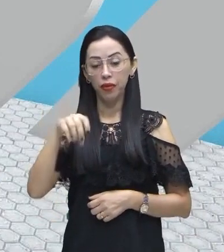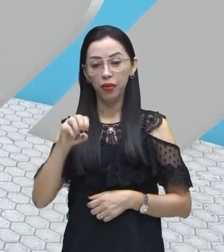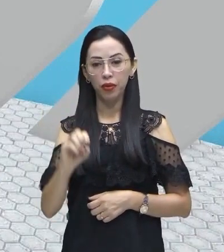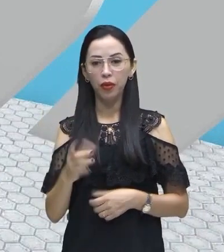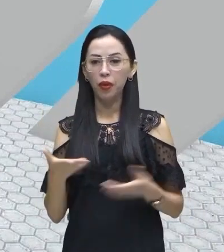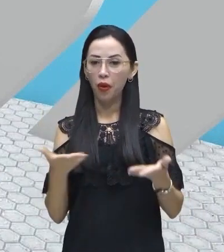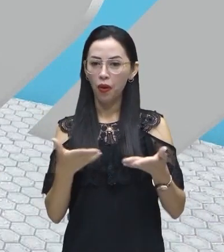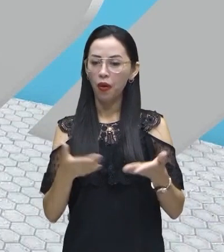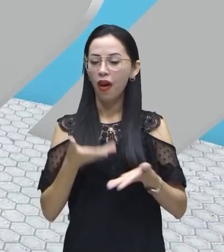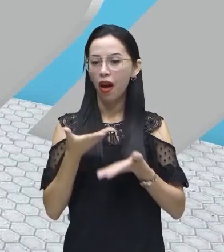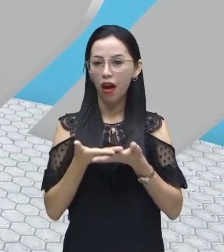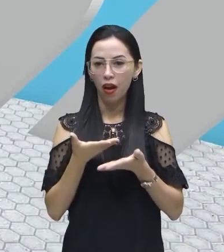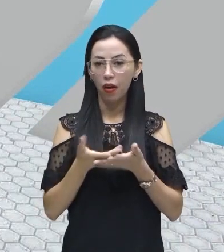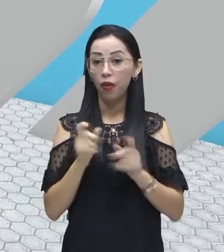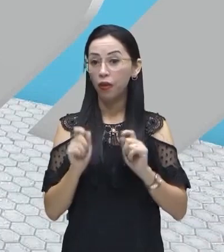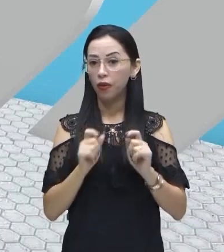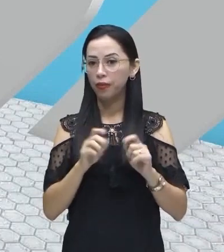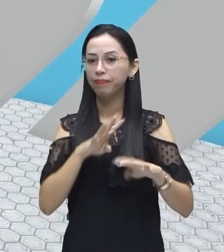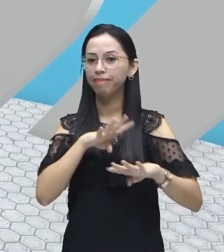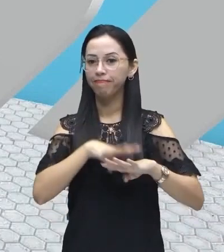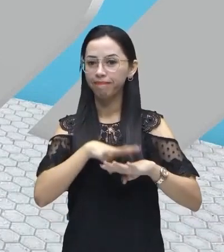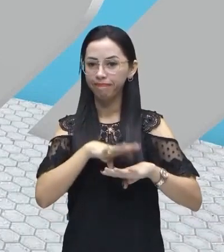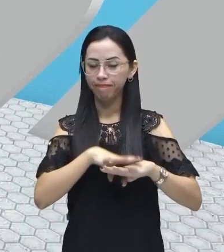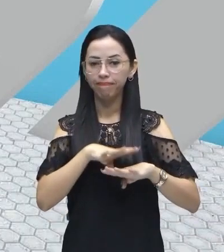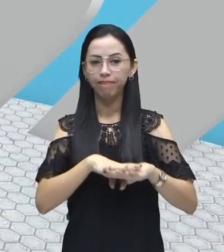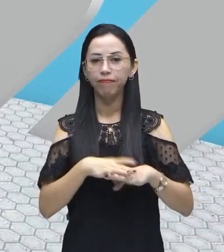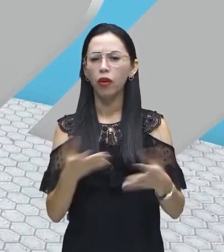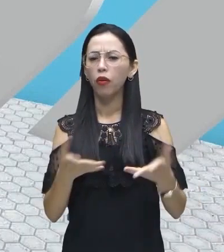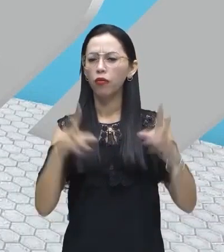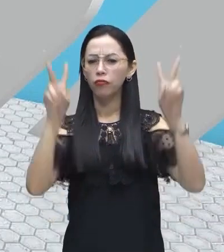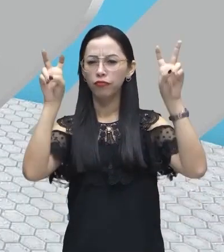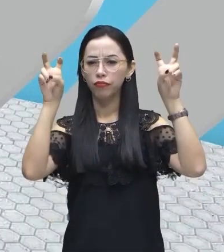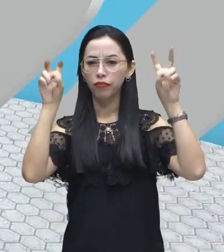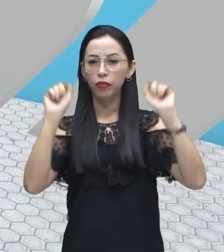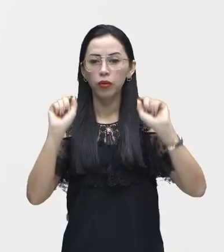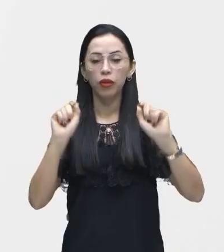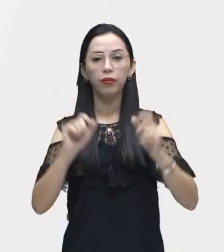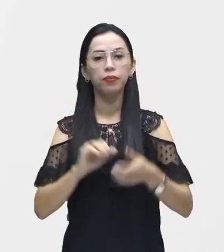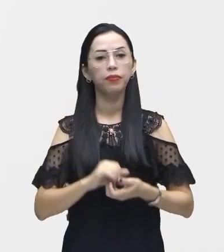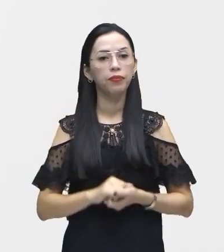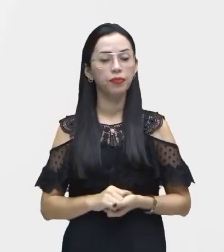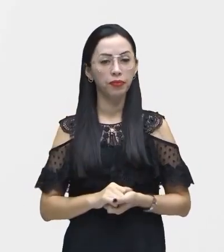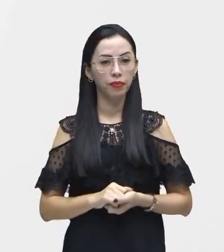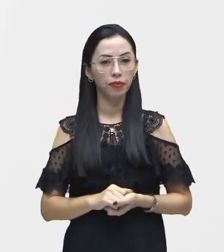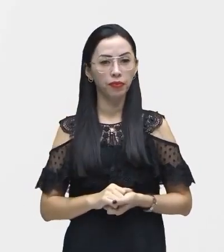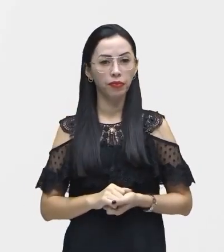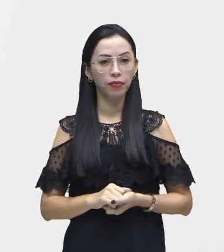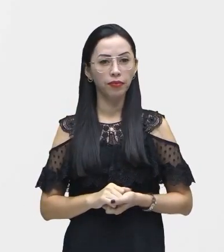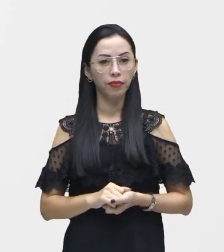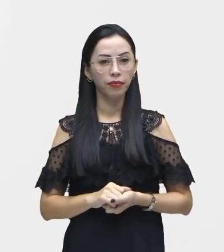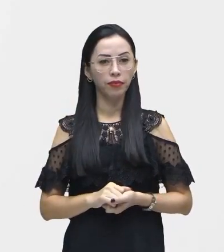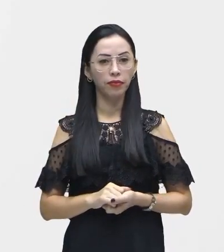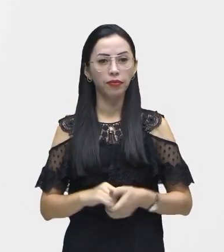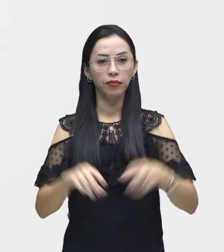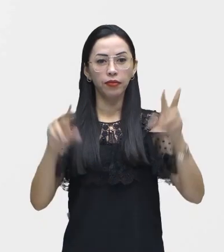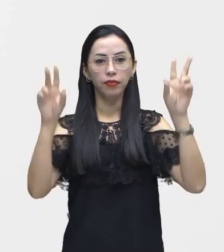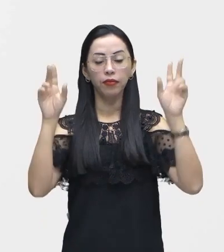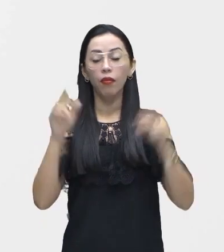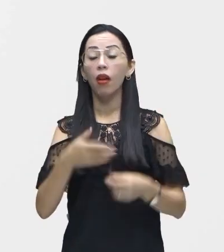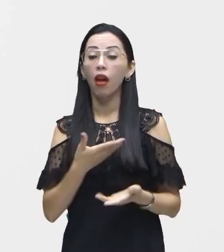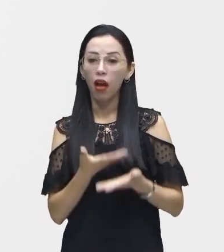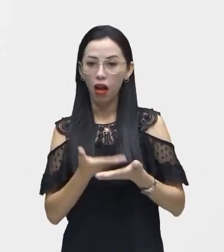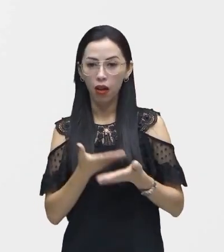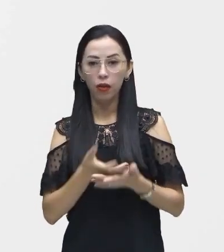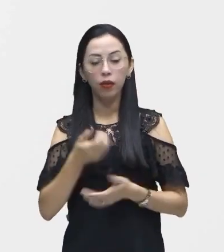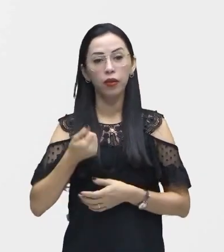de matemática. Qual é o conteúdo da aula de hoje, professor? Vamos lá, de olho na tela. Aula de número 20,